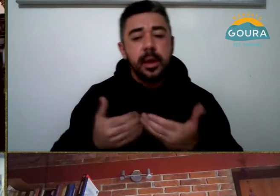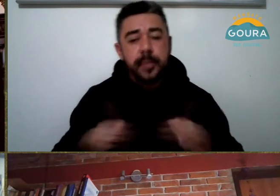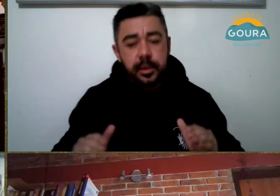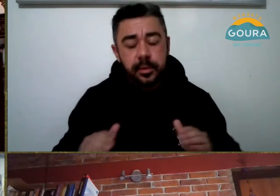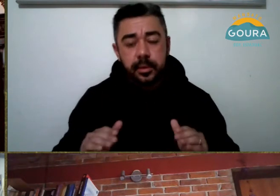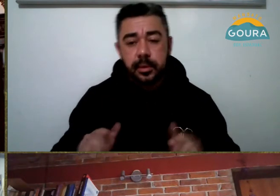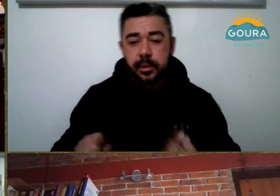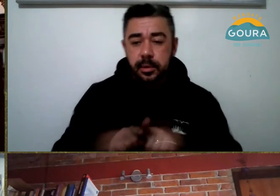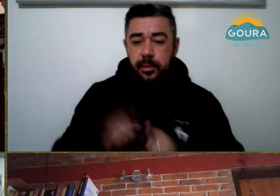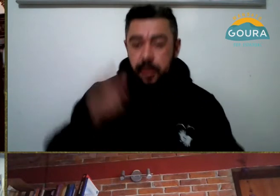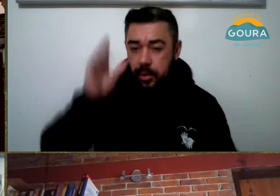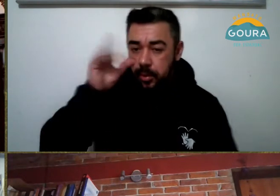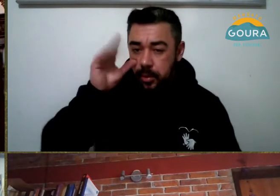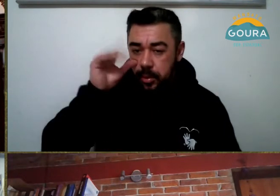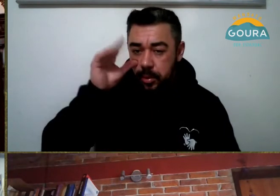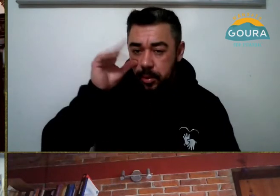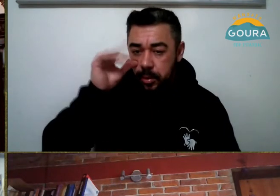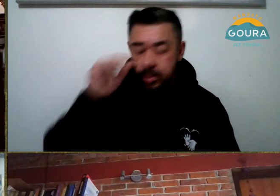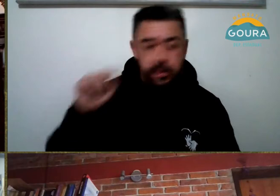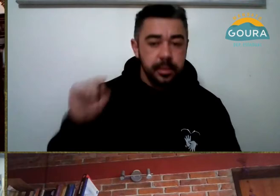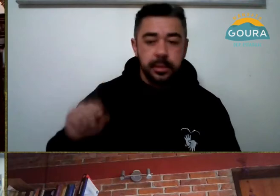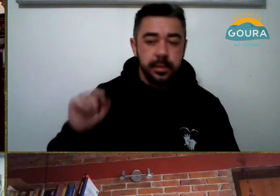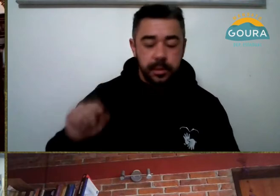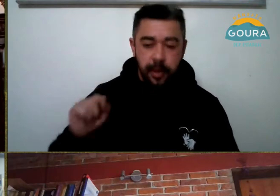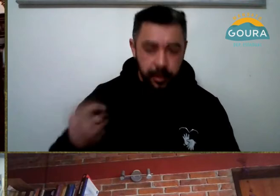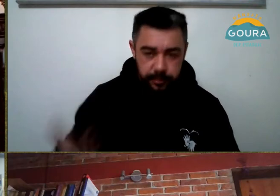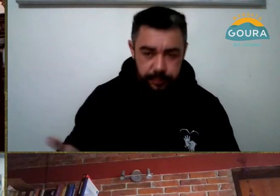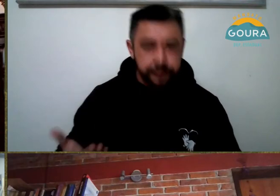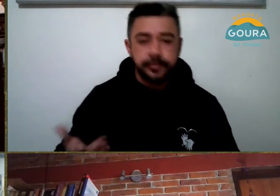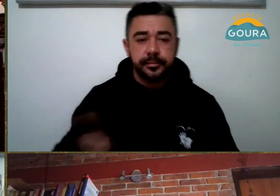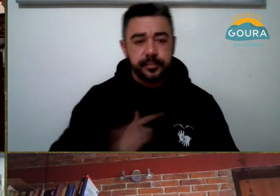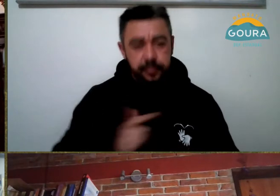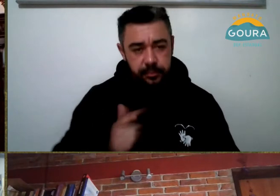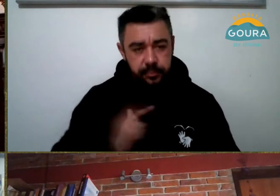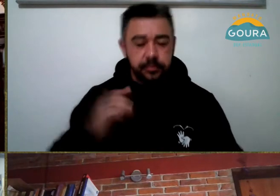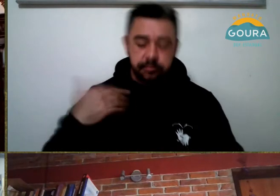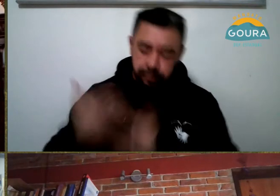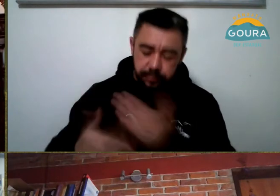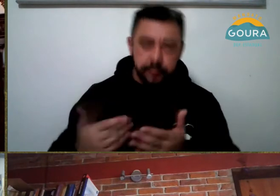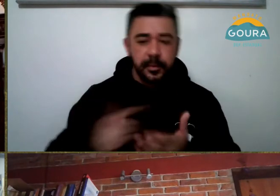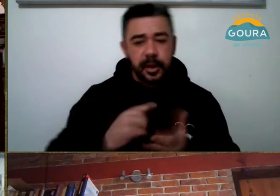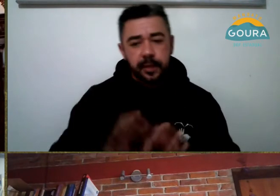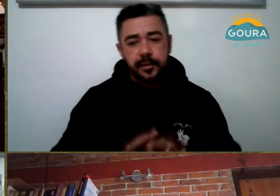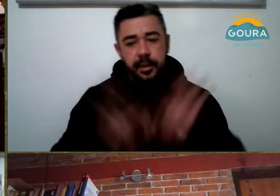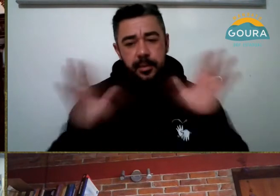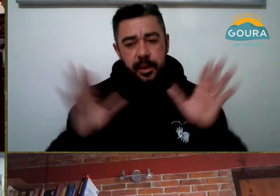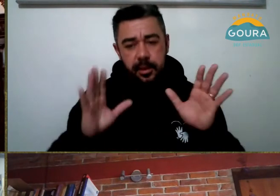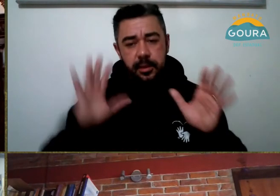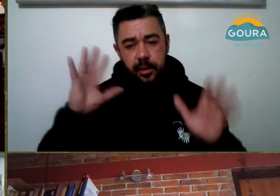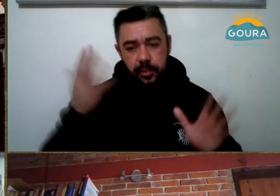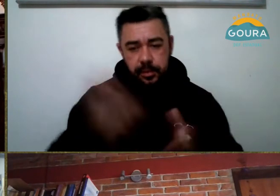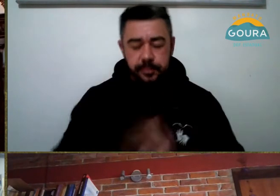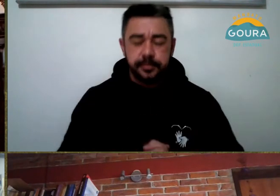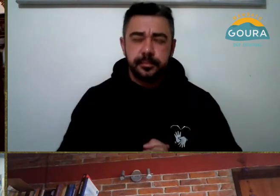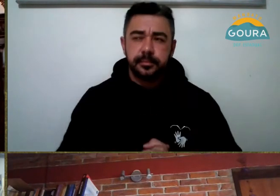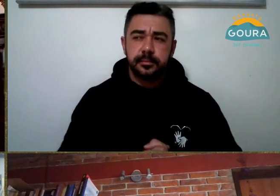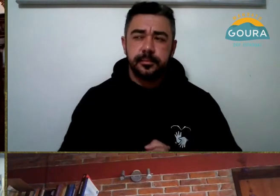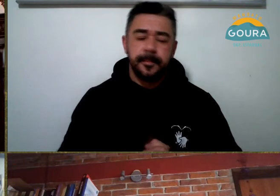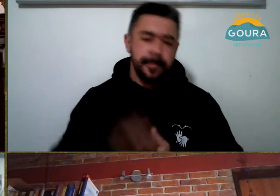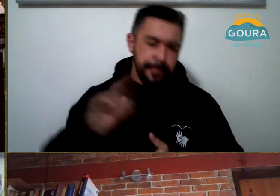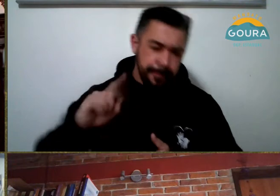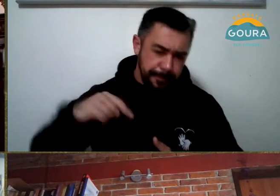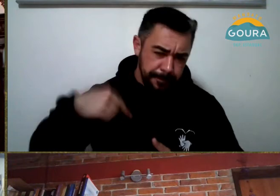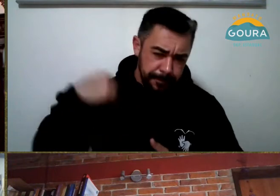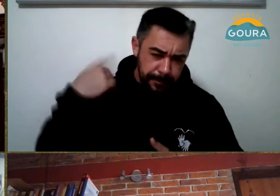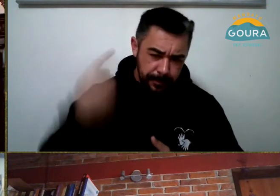que devotávamos a tudo aquilo que veio com a liberdade. Pouco depois deste